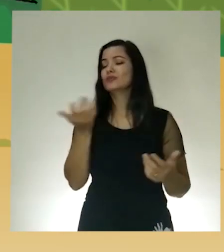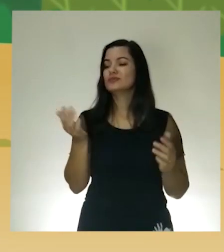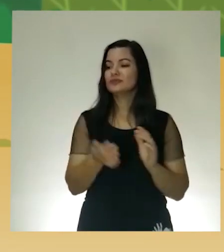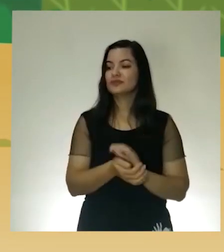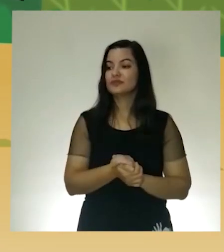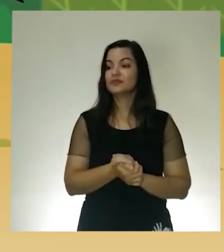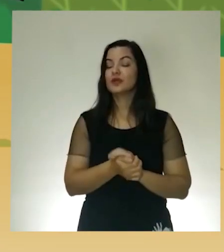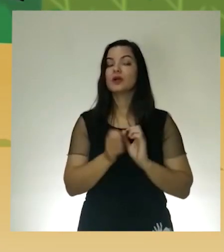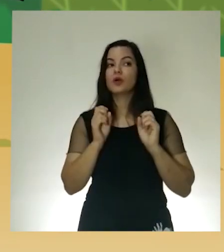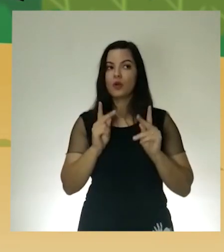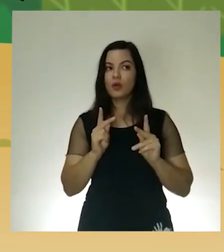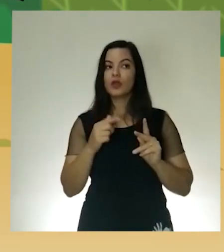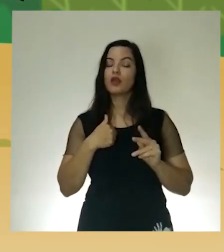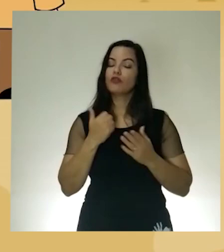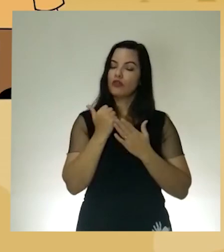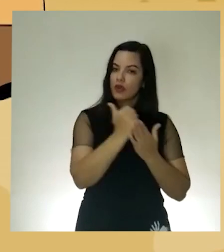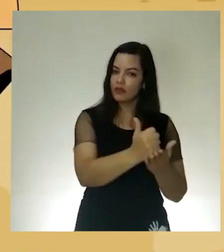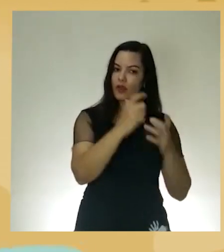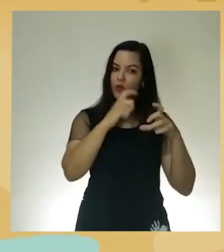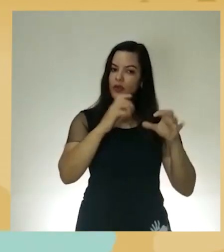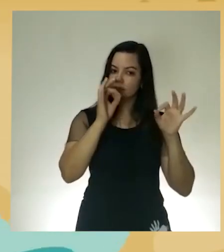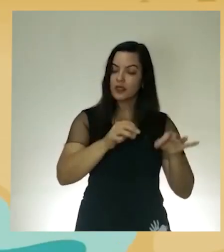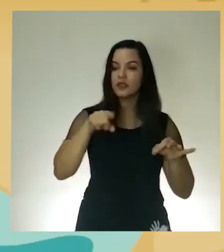barco para ver os golfinhos.